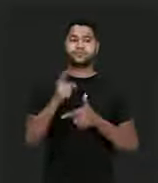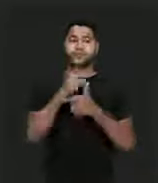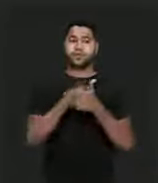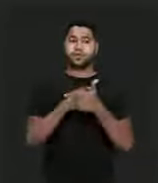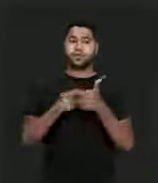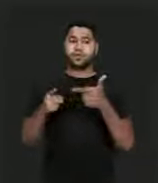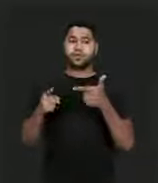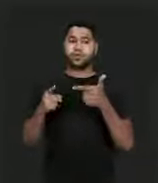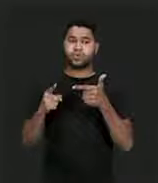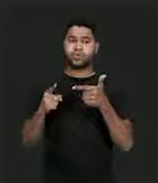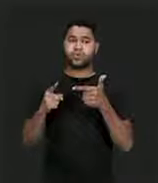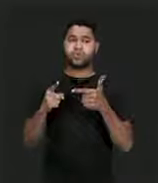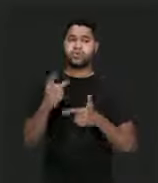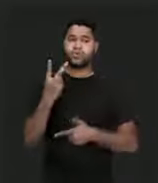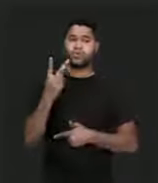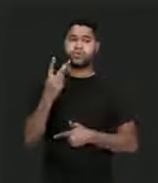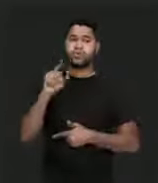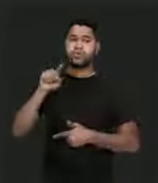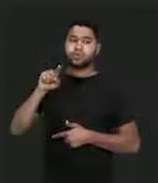dividido por